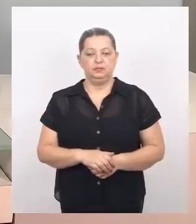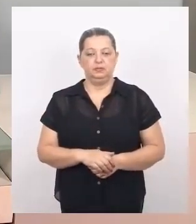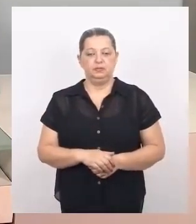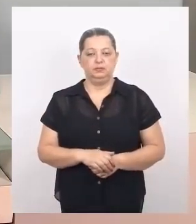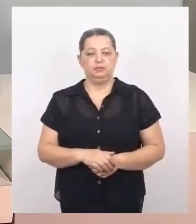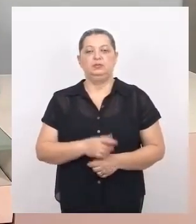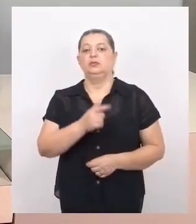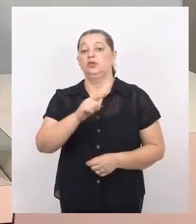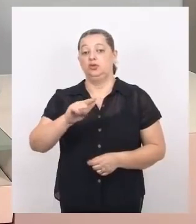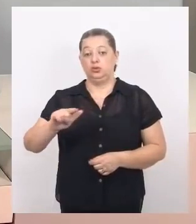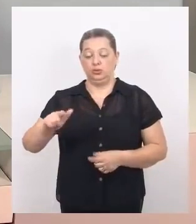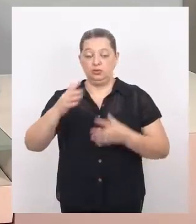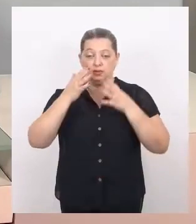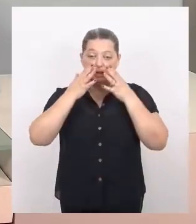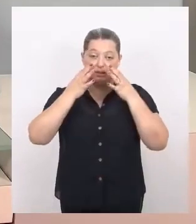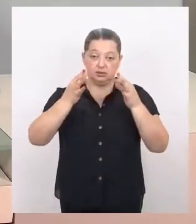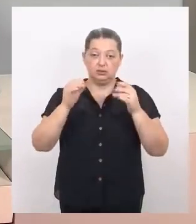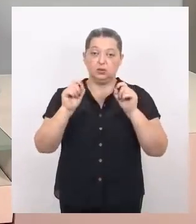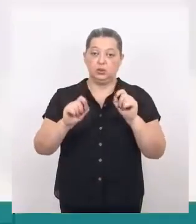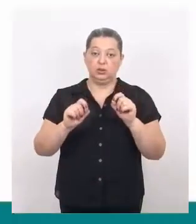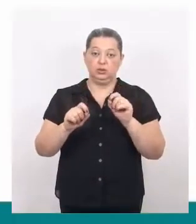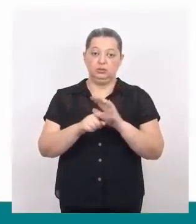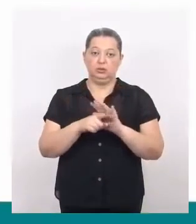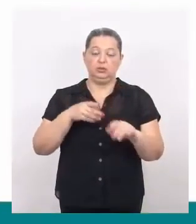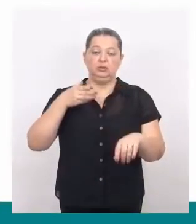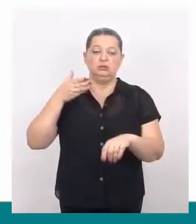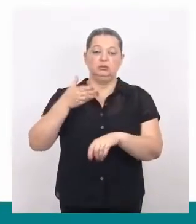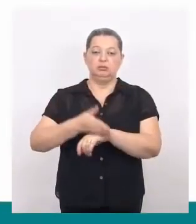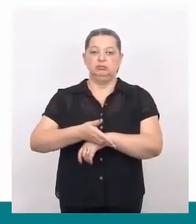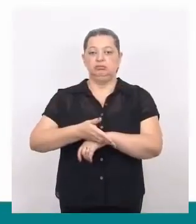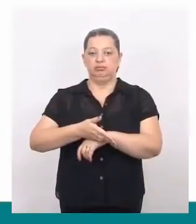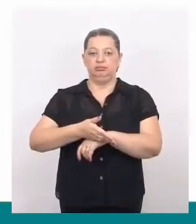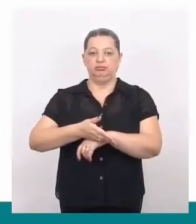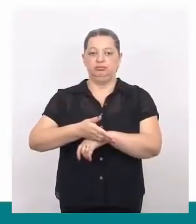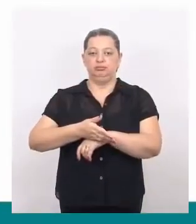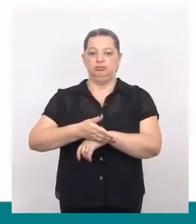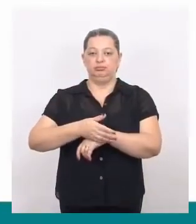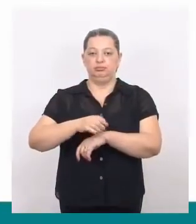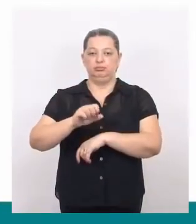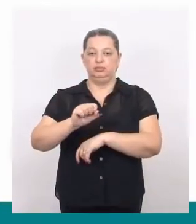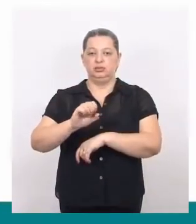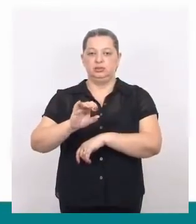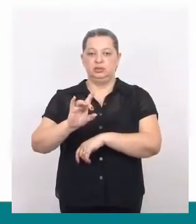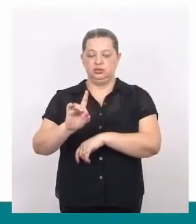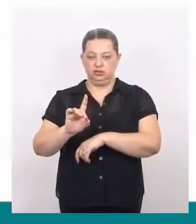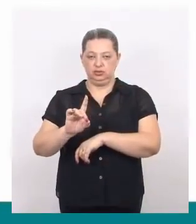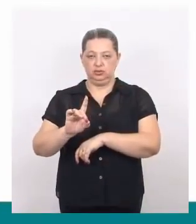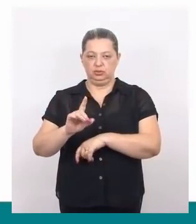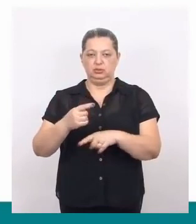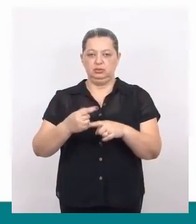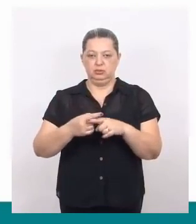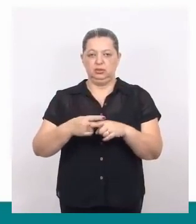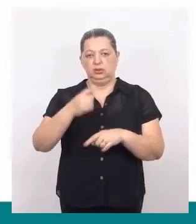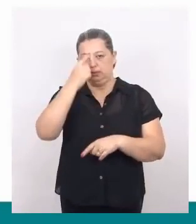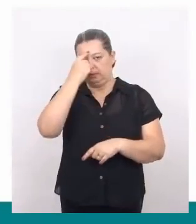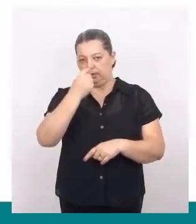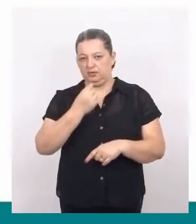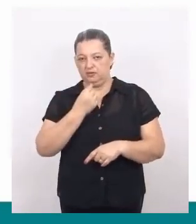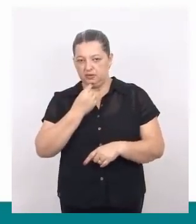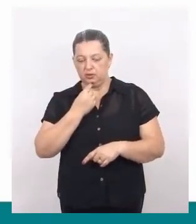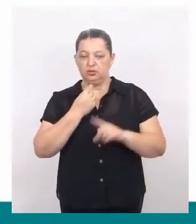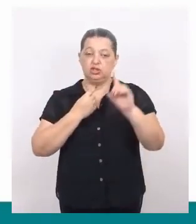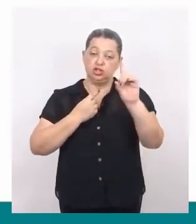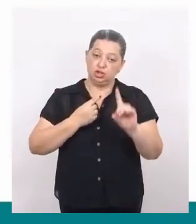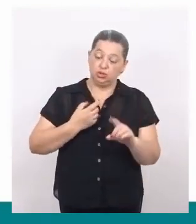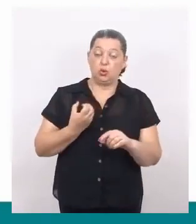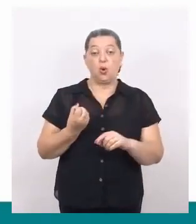Novamente, o ponto de atenção é que ao entrar na sede, verifique se está com o perfil de diretor de escola ou então de